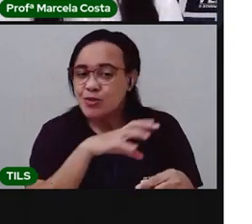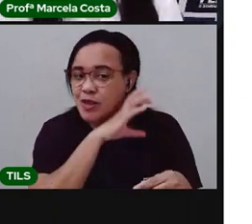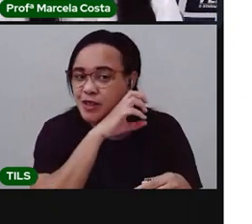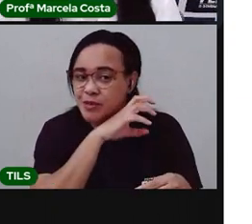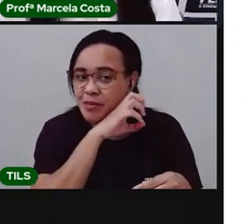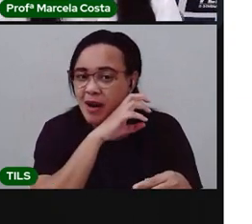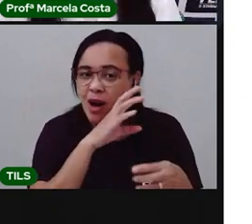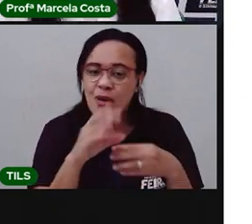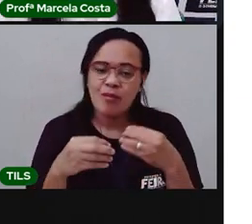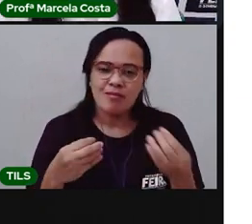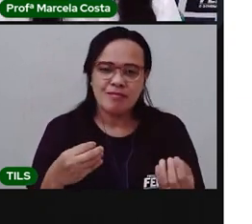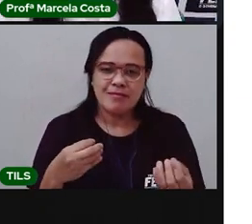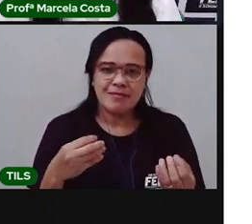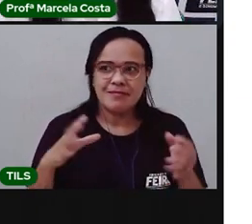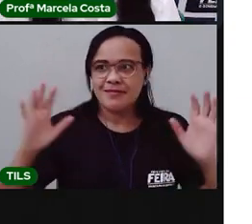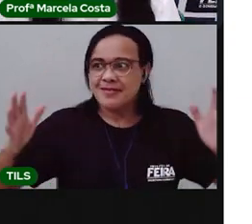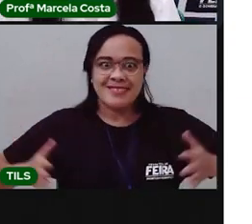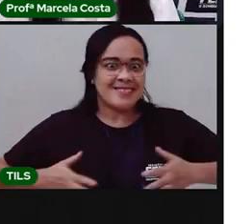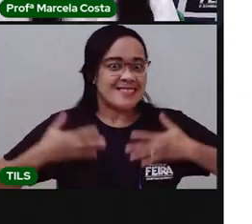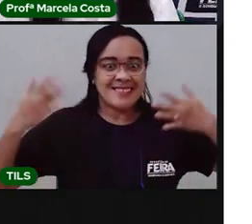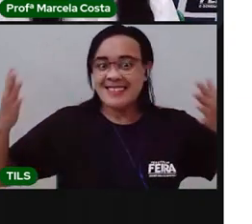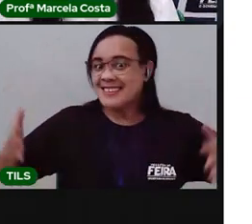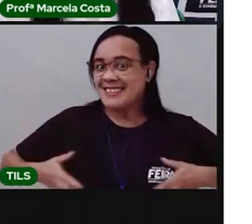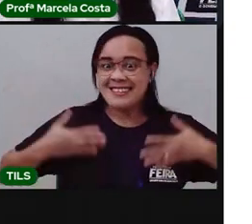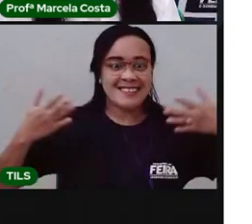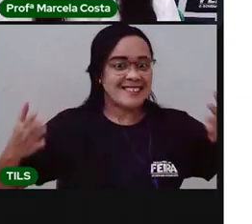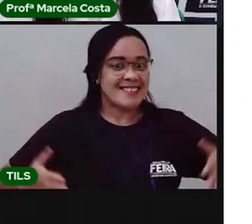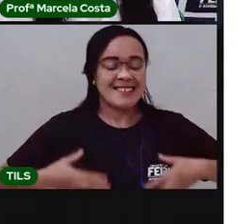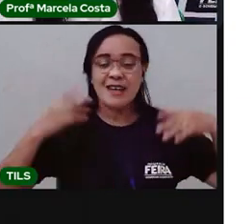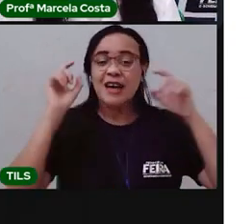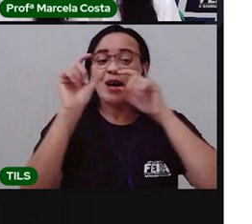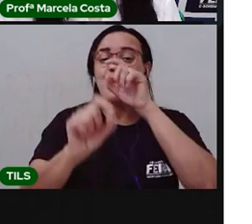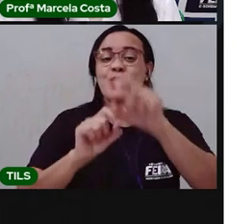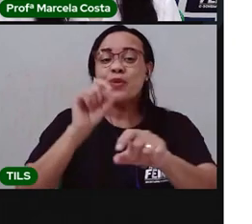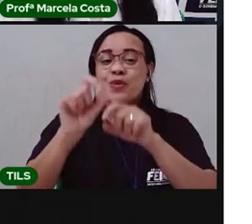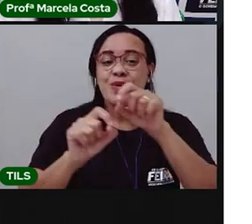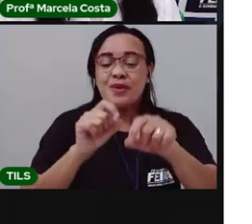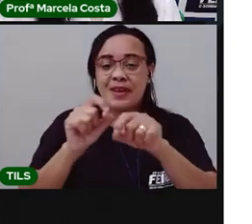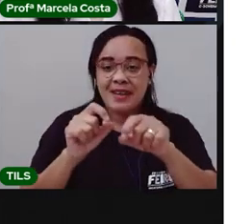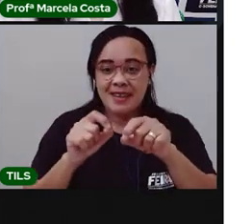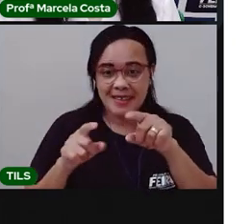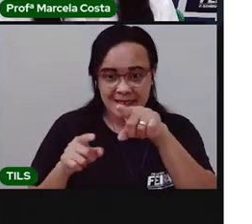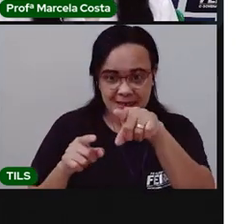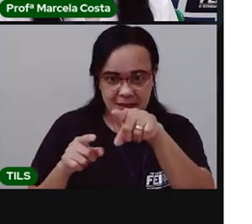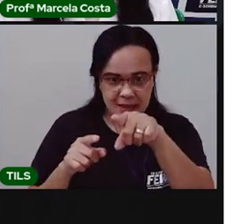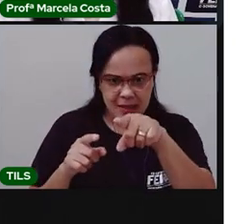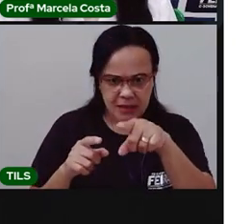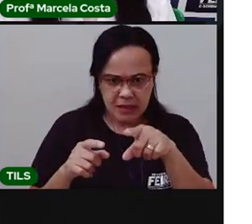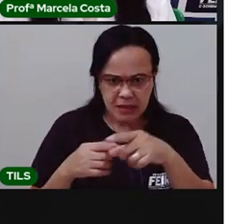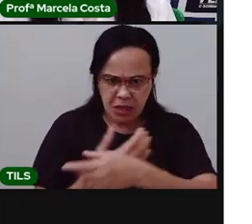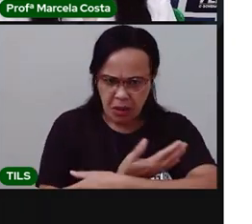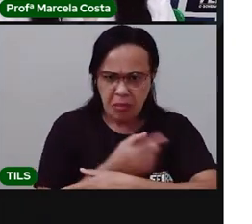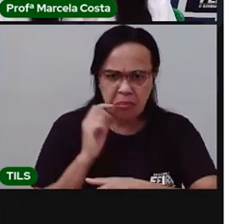alegria. Na imagem A, esse bebê está mostrando alegria?